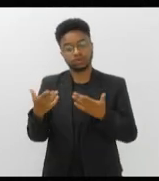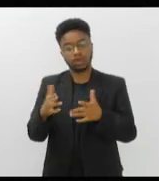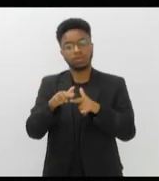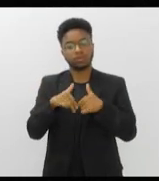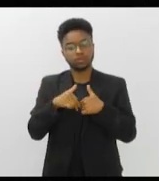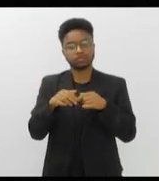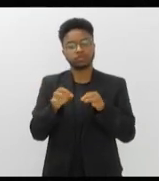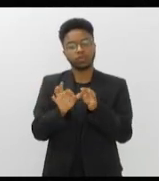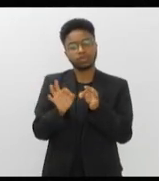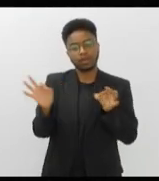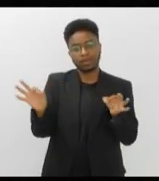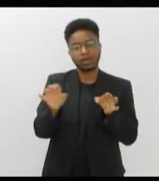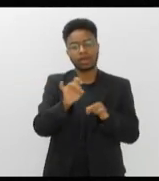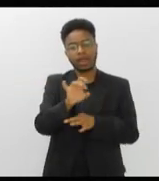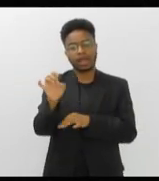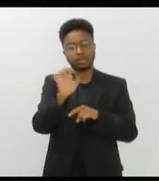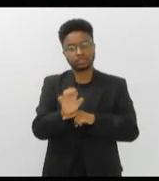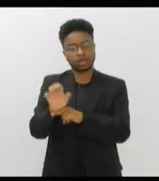limite de